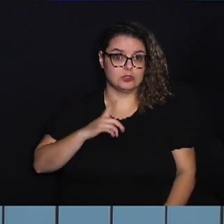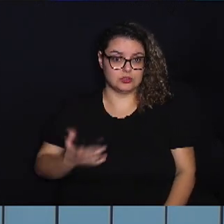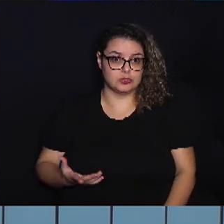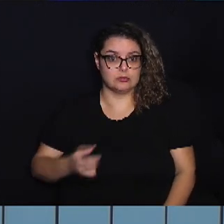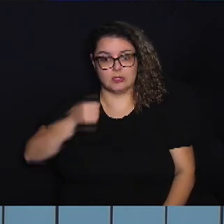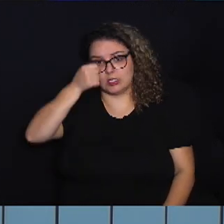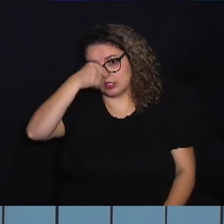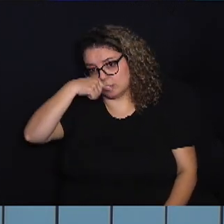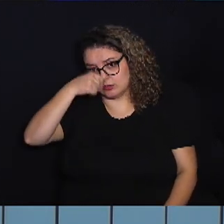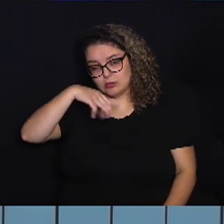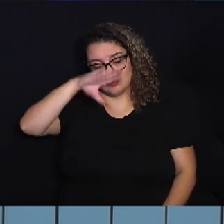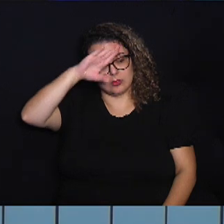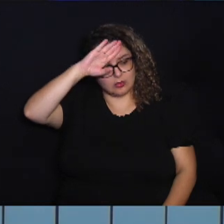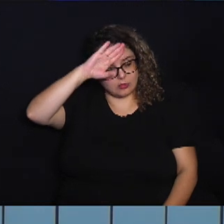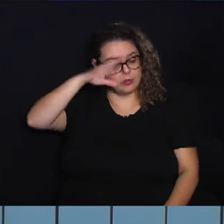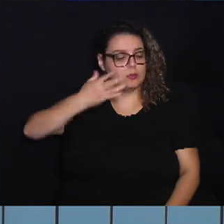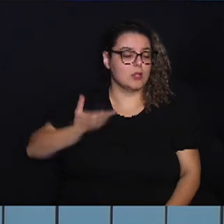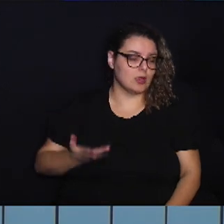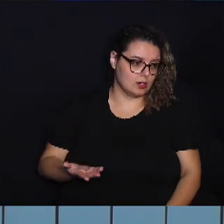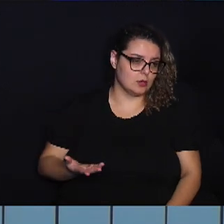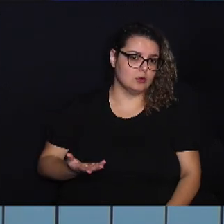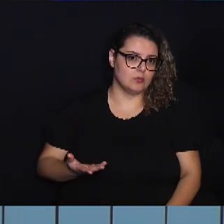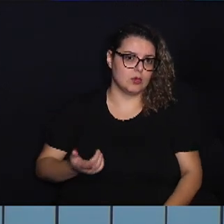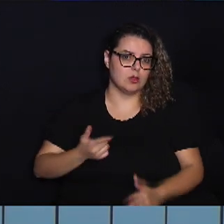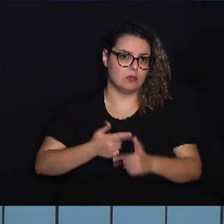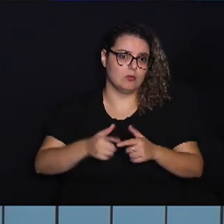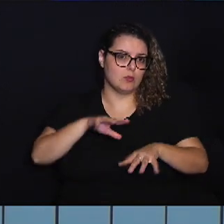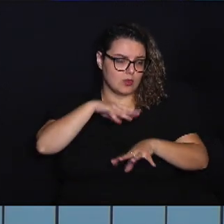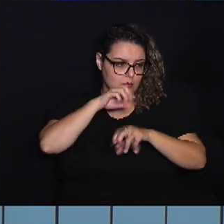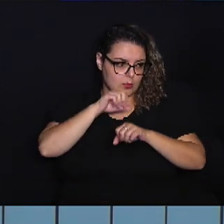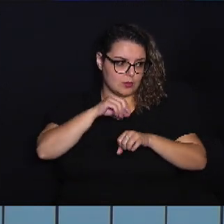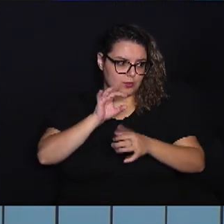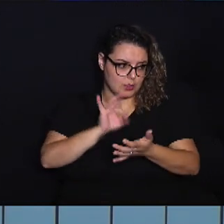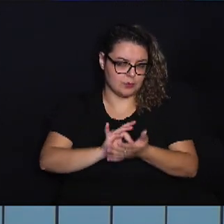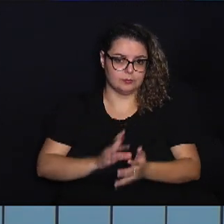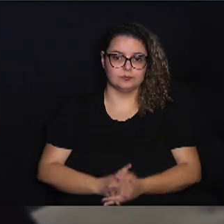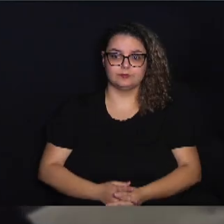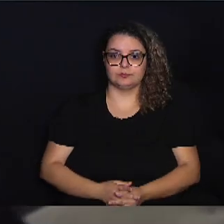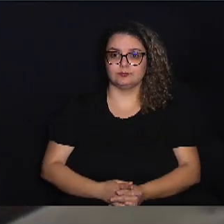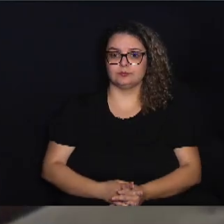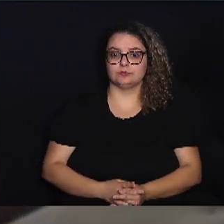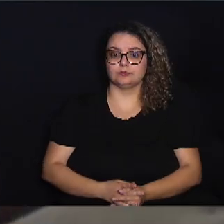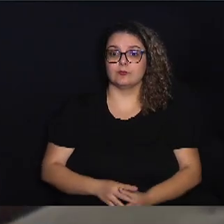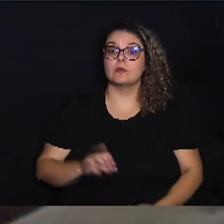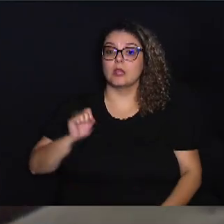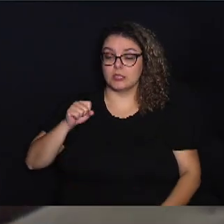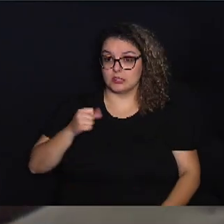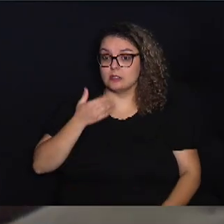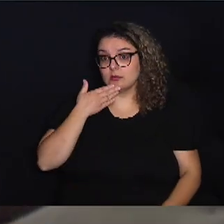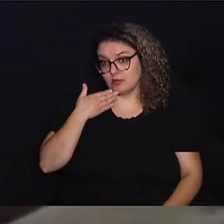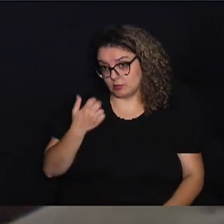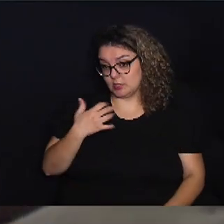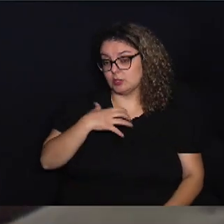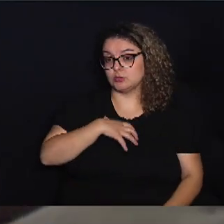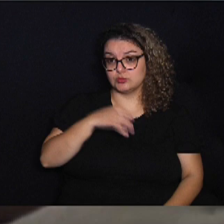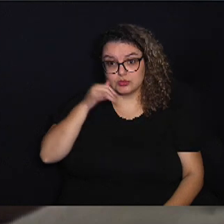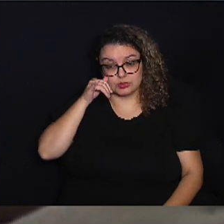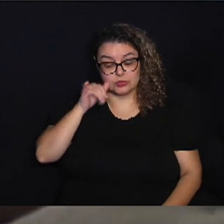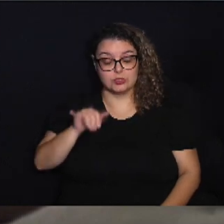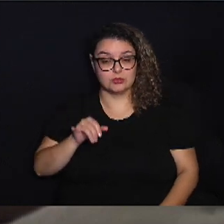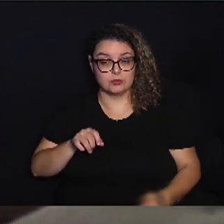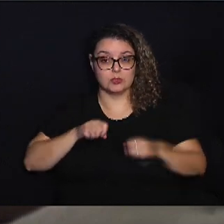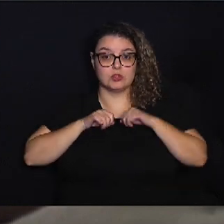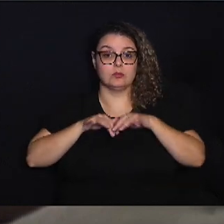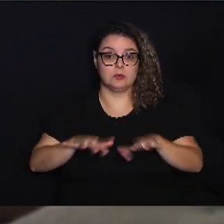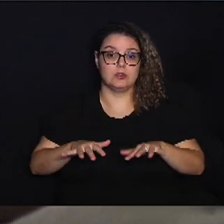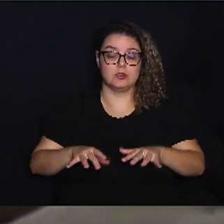gripados, com sintomas de problema de respiração mesmo. Sim, a melhor maneira de evitar essa